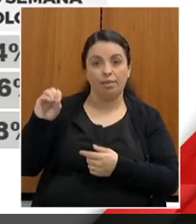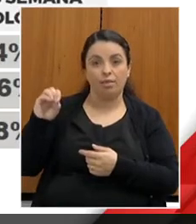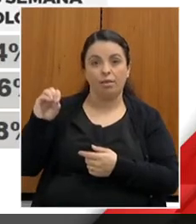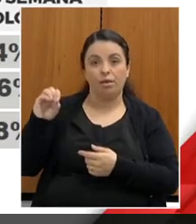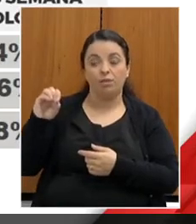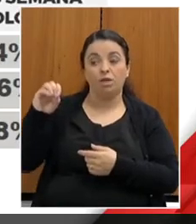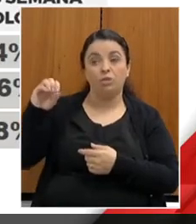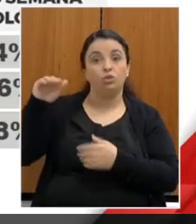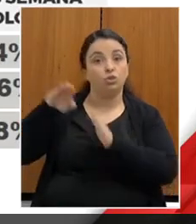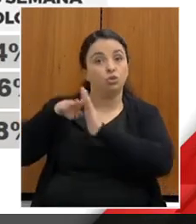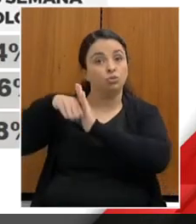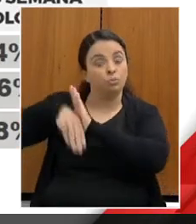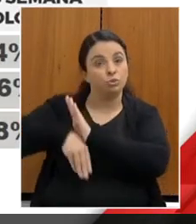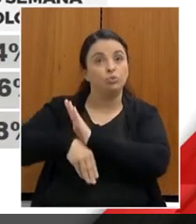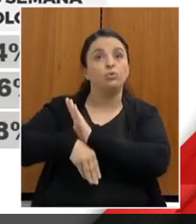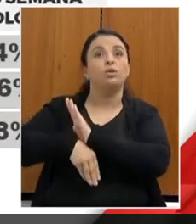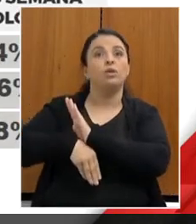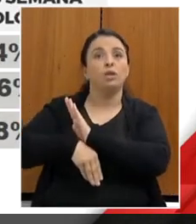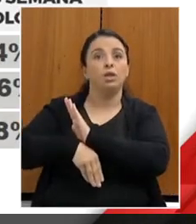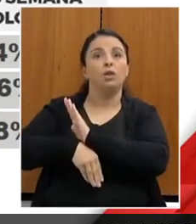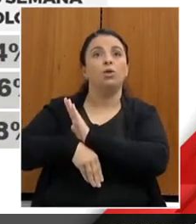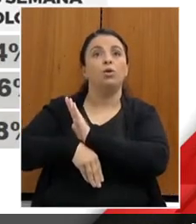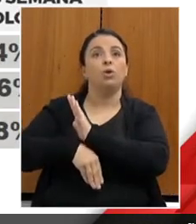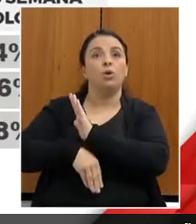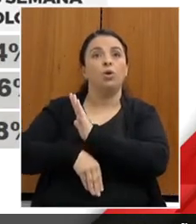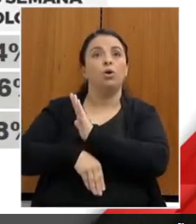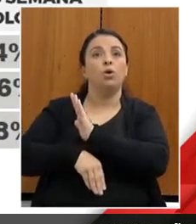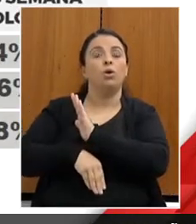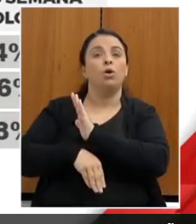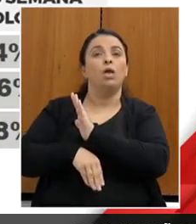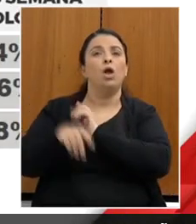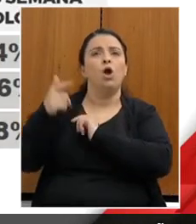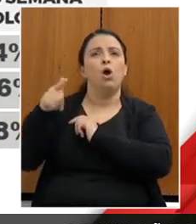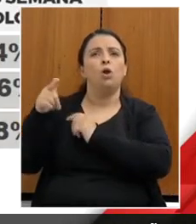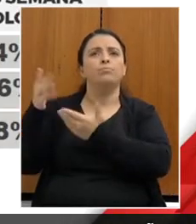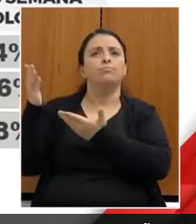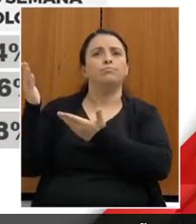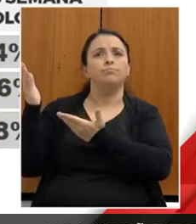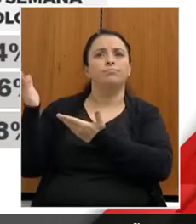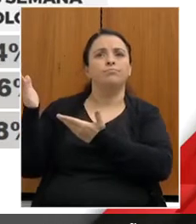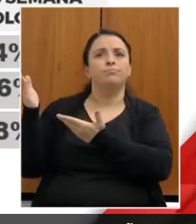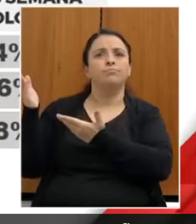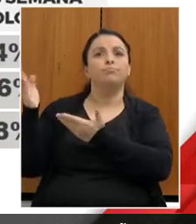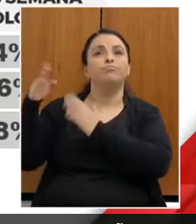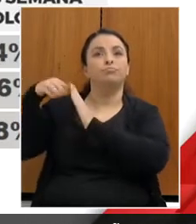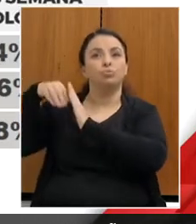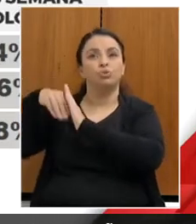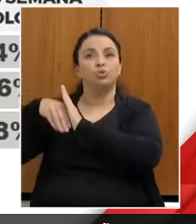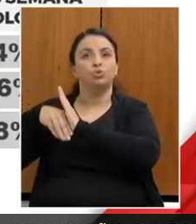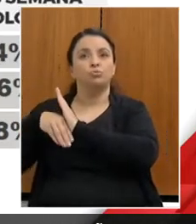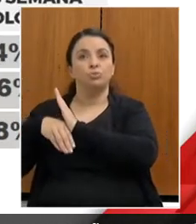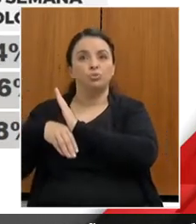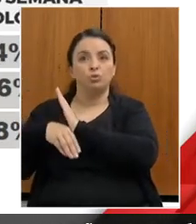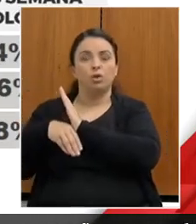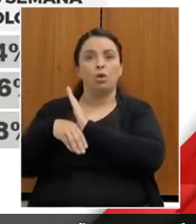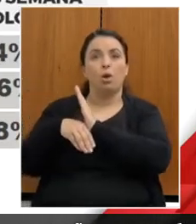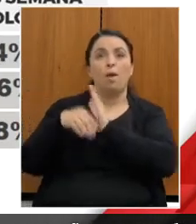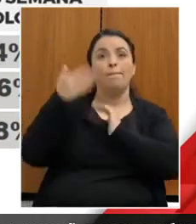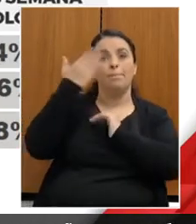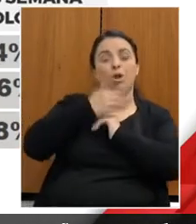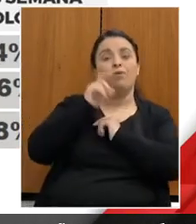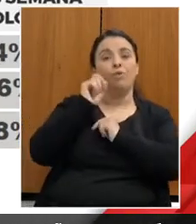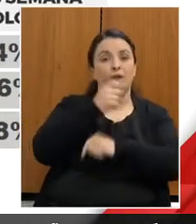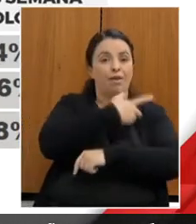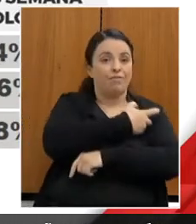789 anos, 50% a 26%. 69 anos, 22% a 18%. Mostrando que a vacinação é eficaz